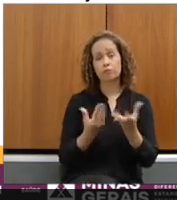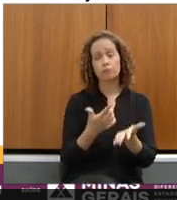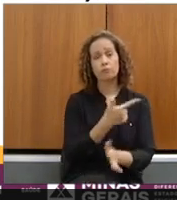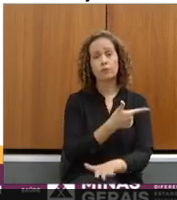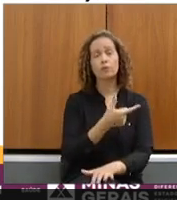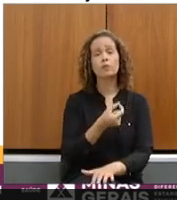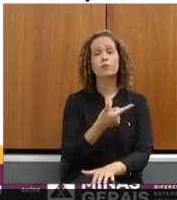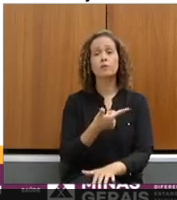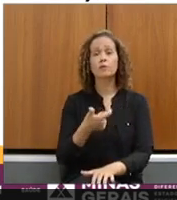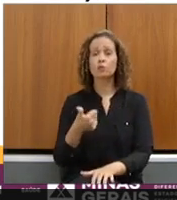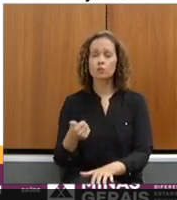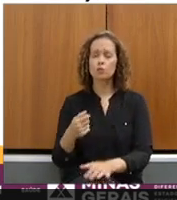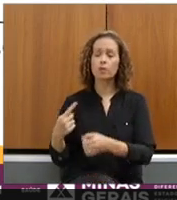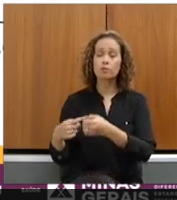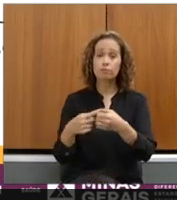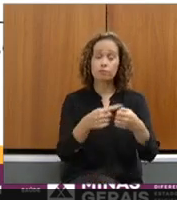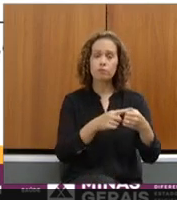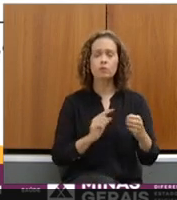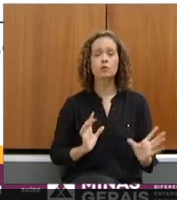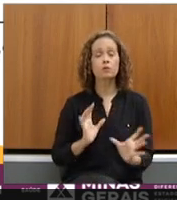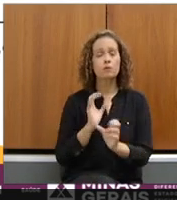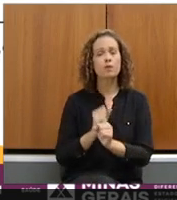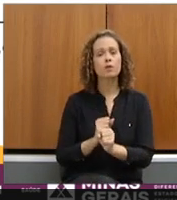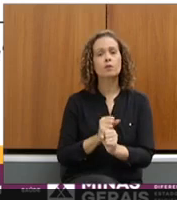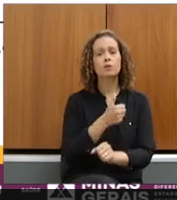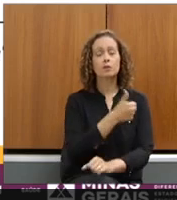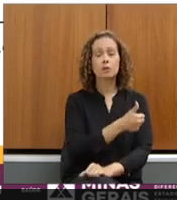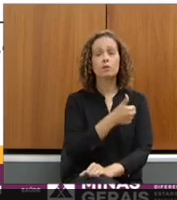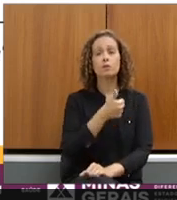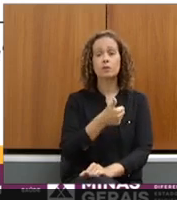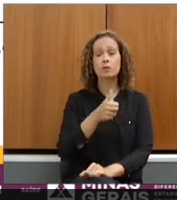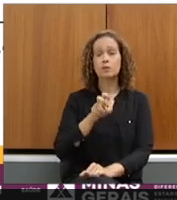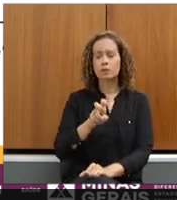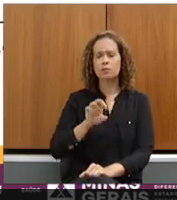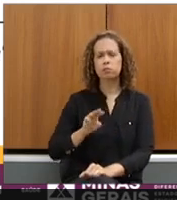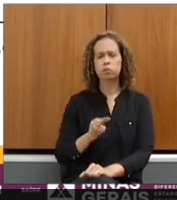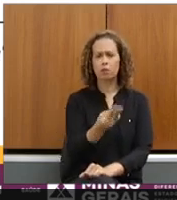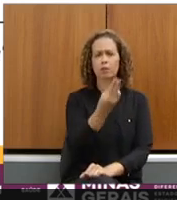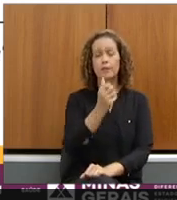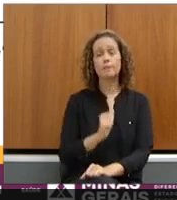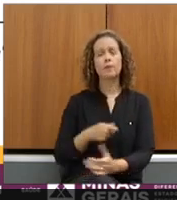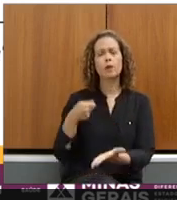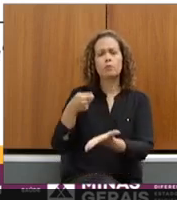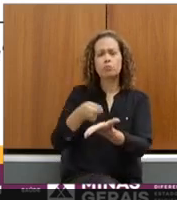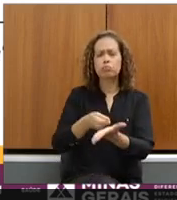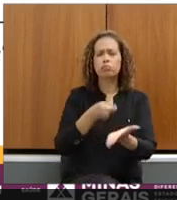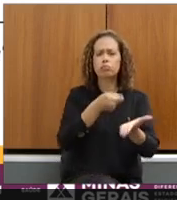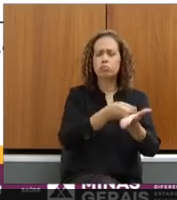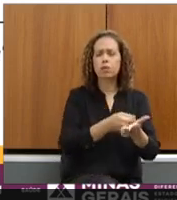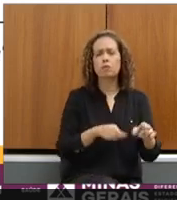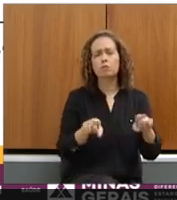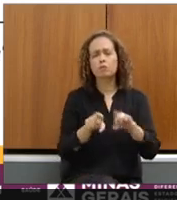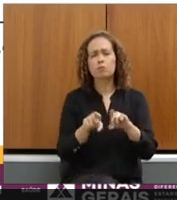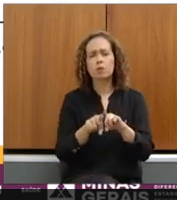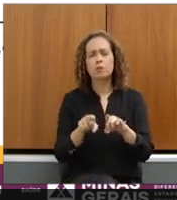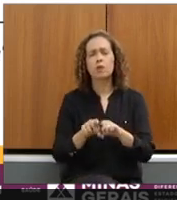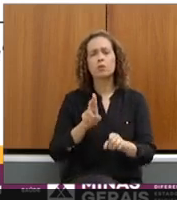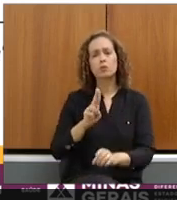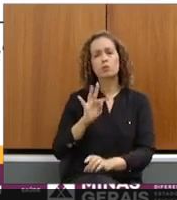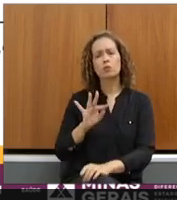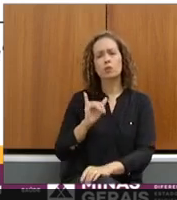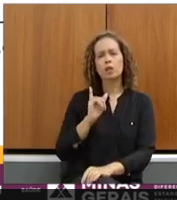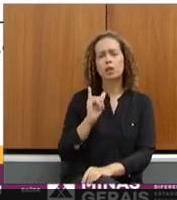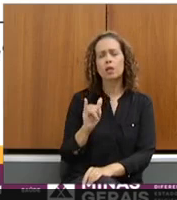os municípios no valor de 115 milhões e os pagamentos efetivados então no custeio de UTI